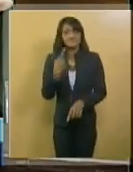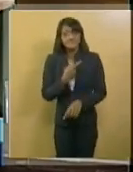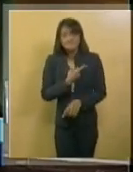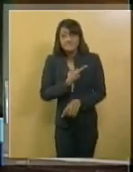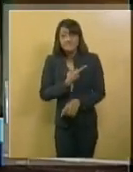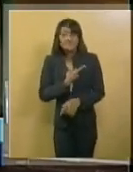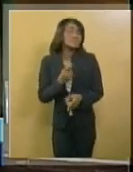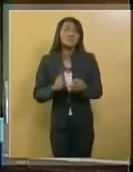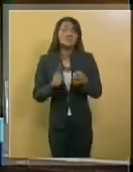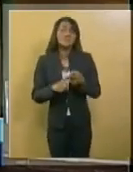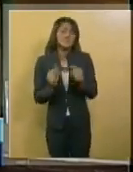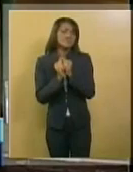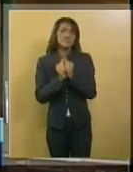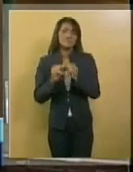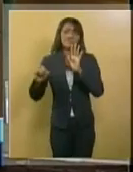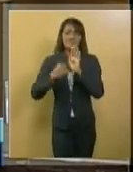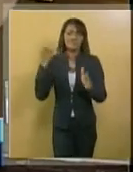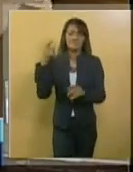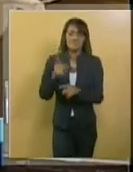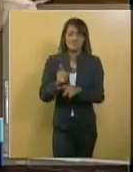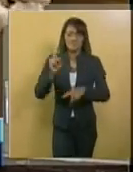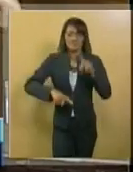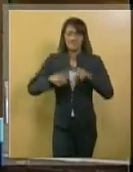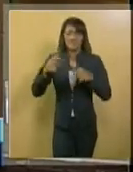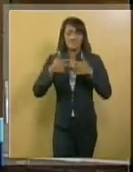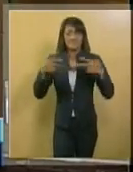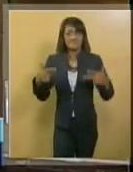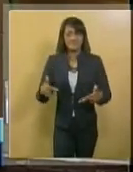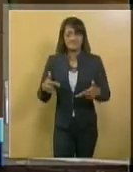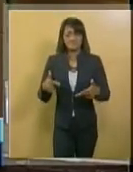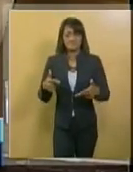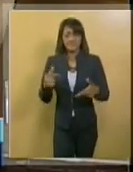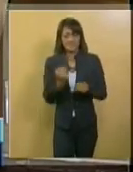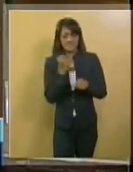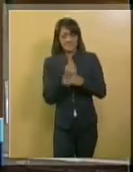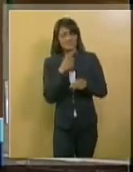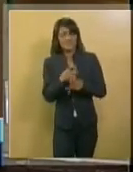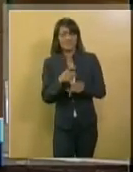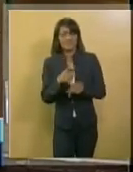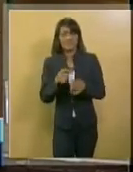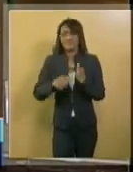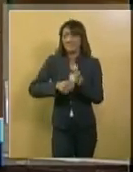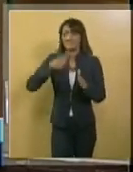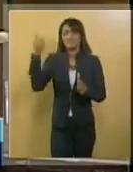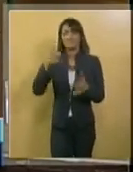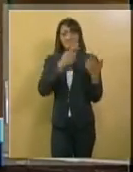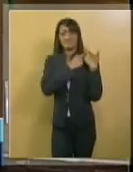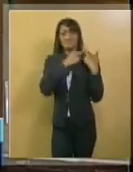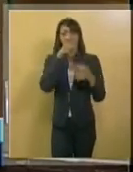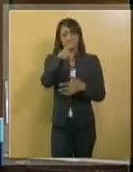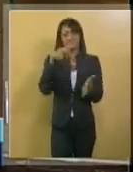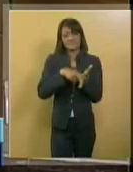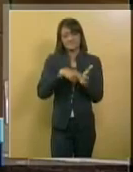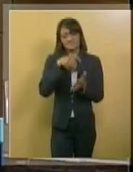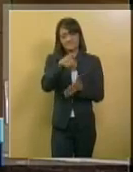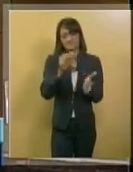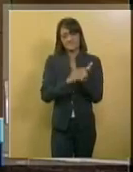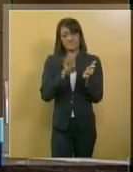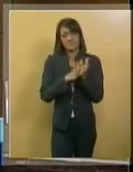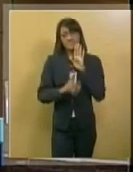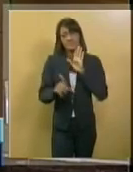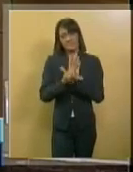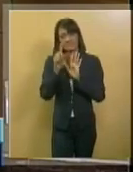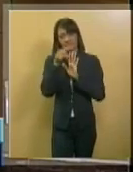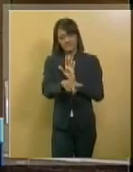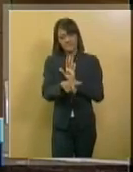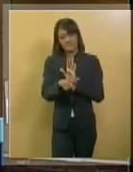desta crueldade quando contratamos materiais de construção, deveriam ser os primeiros a serem responsabilizados e terem uma regulamentação